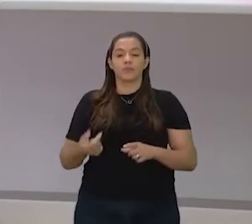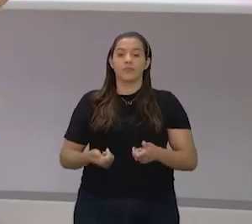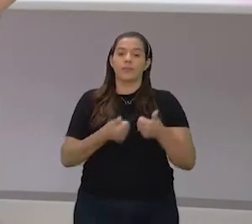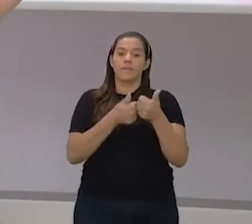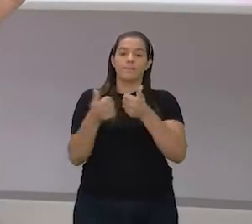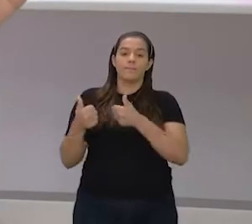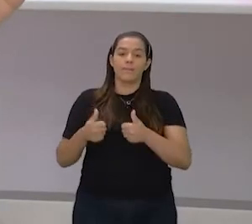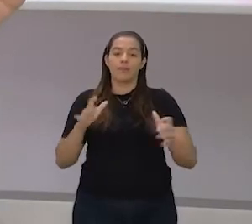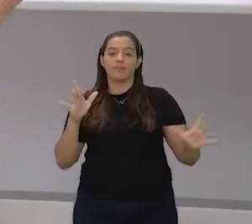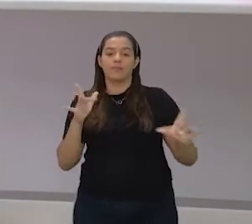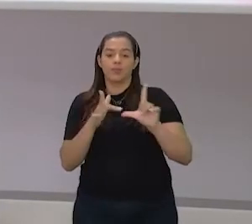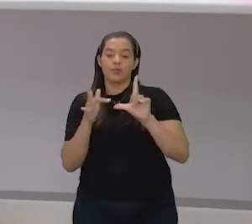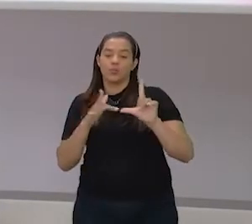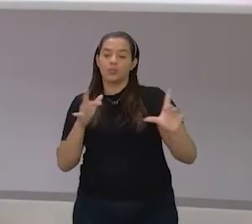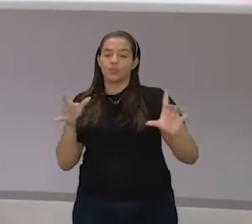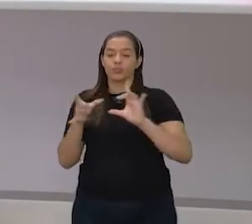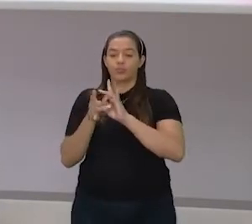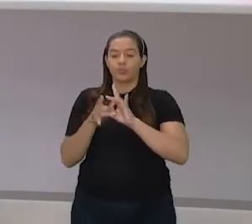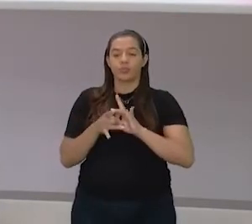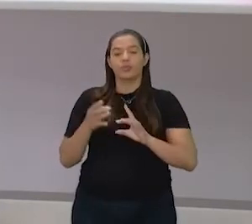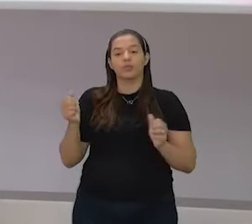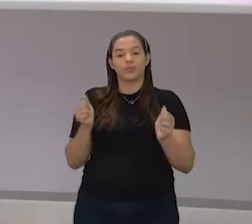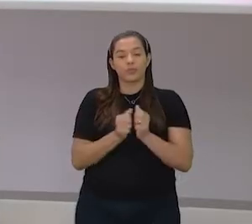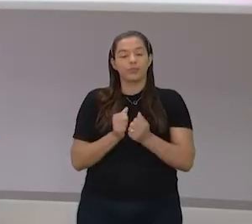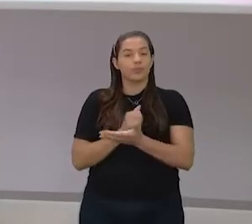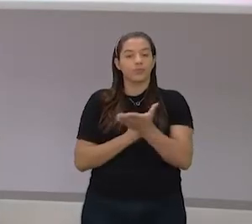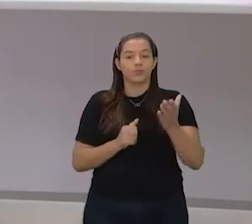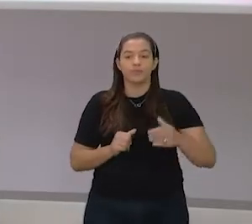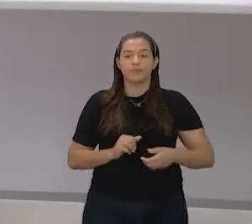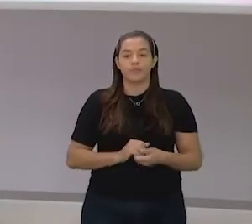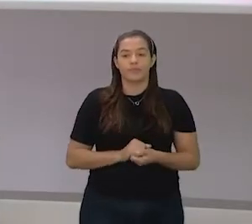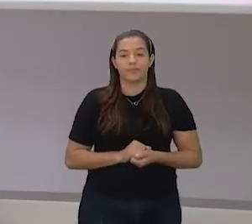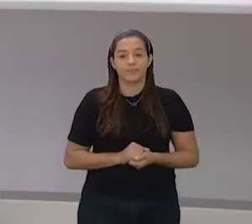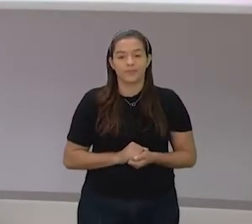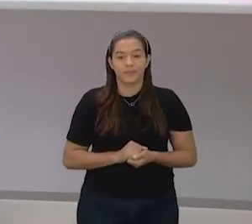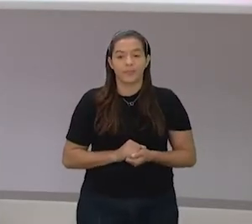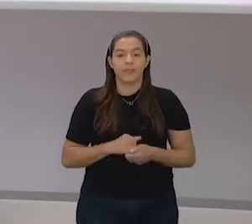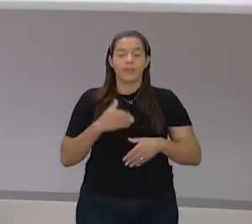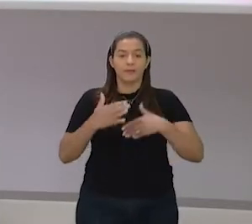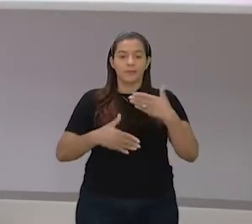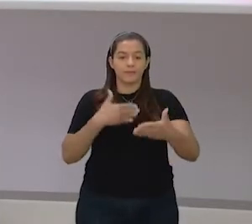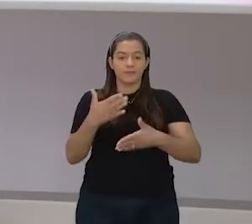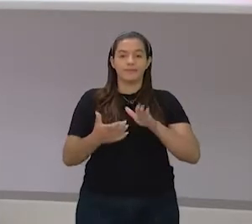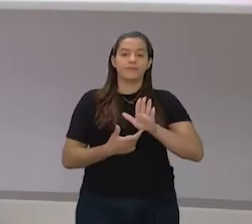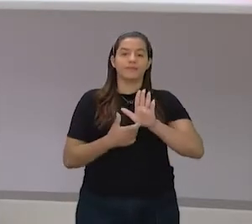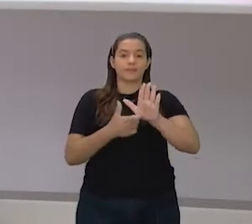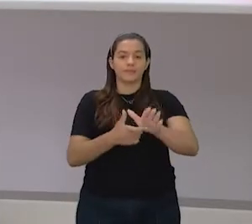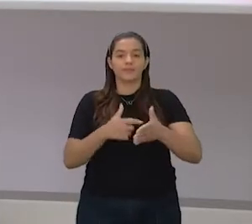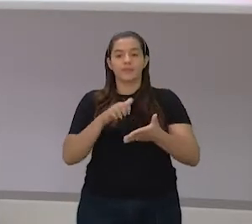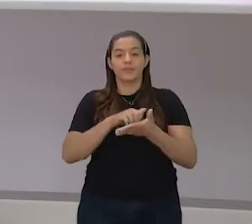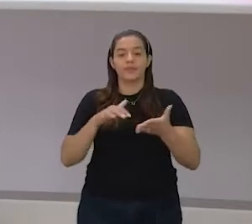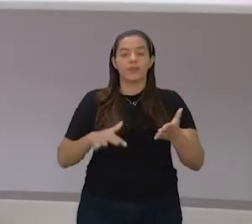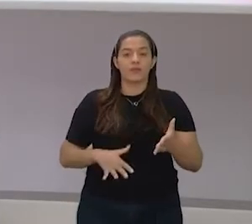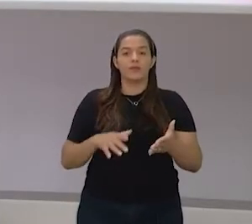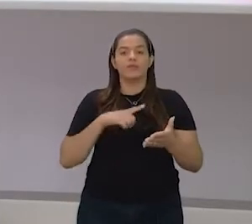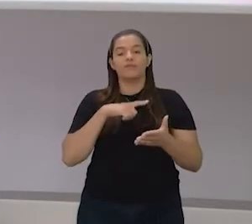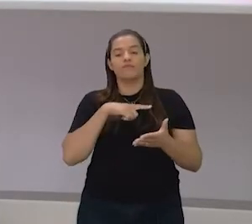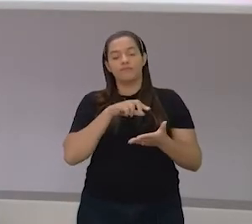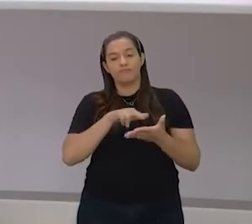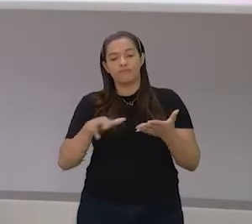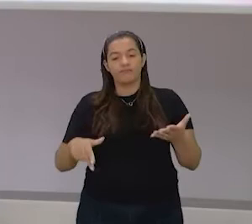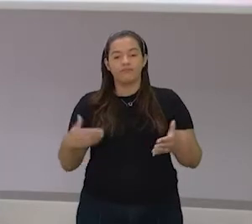para fazer o link, né, com eles aí. E aí, durante a apresentação da atividade, a gente vem falando disso, a gente